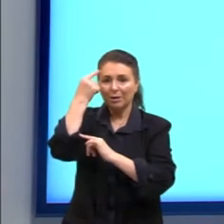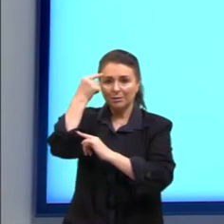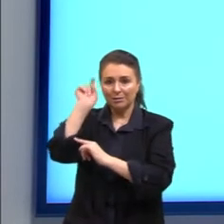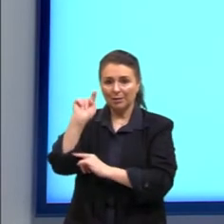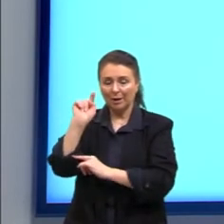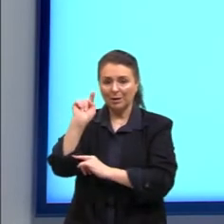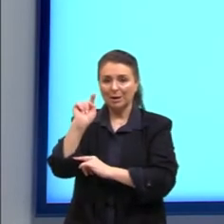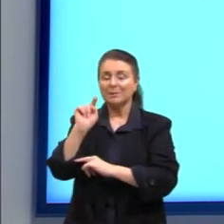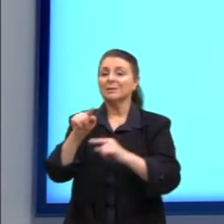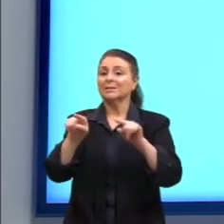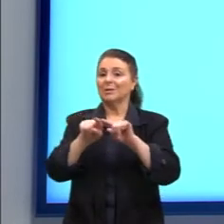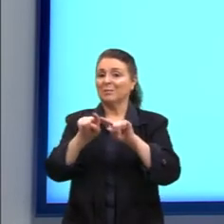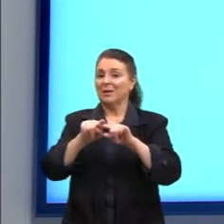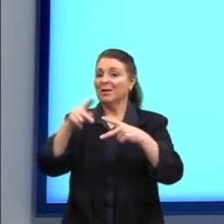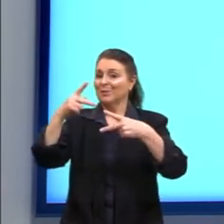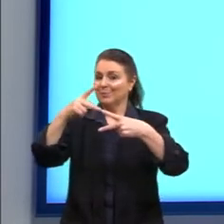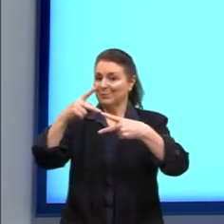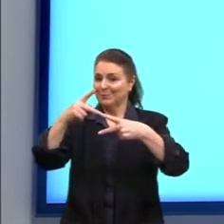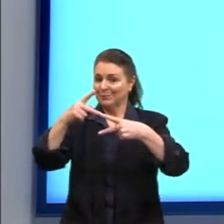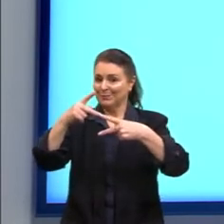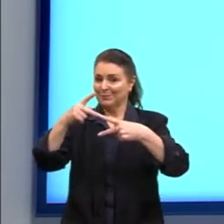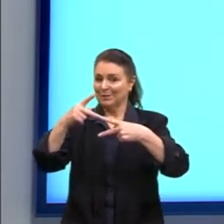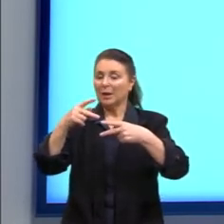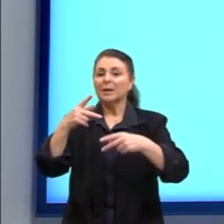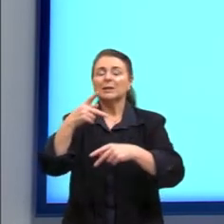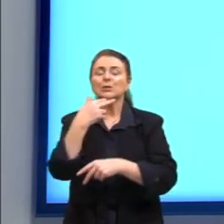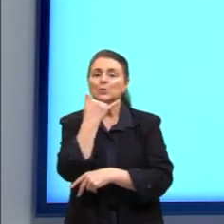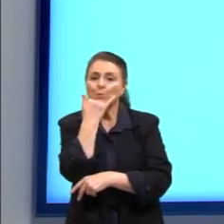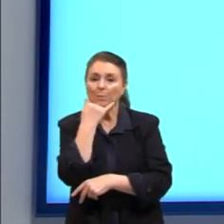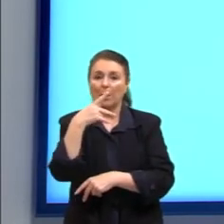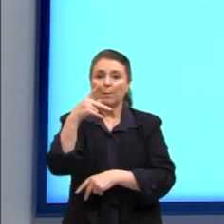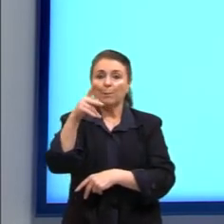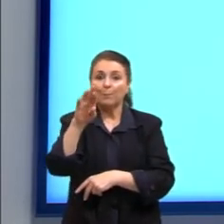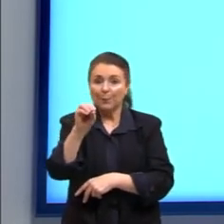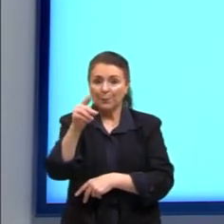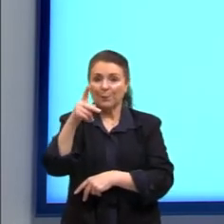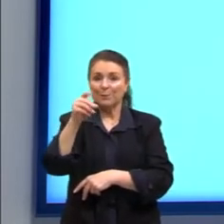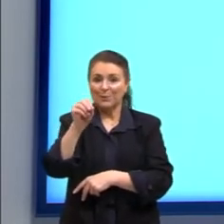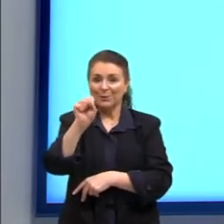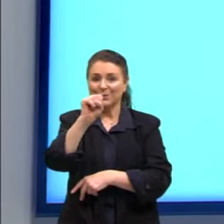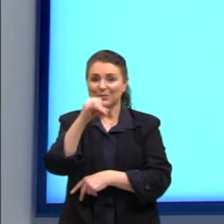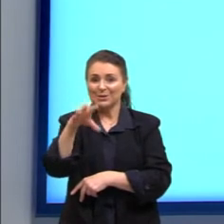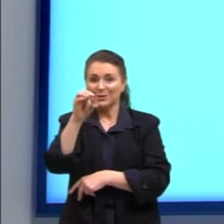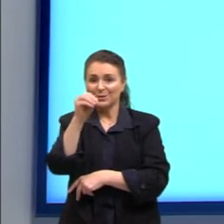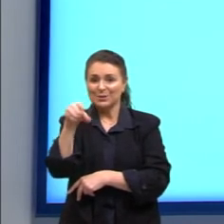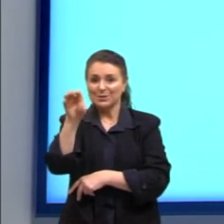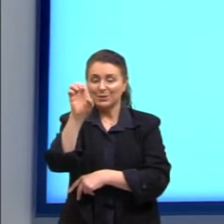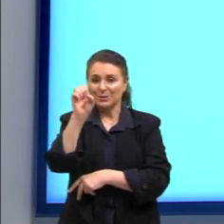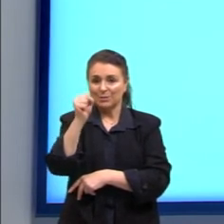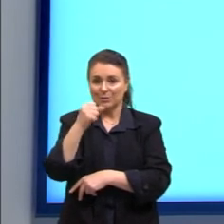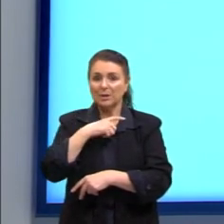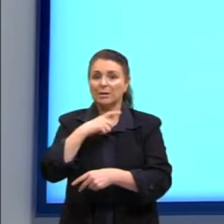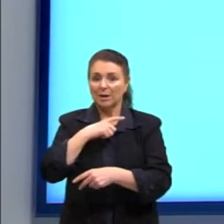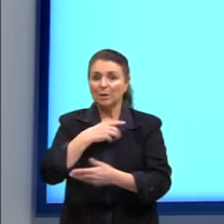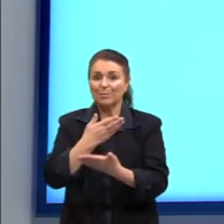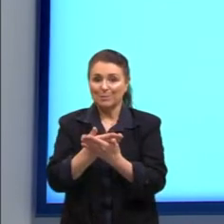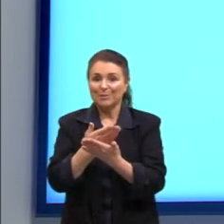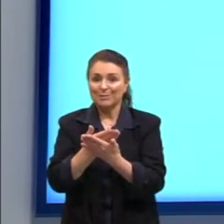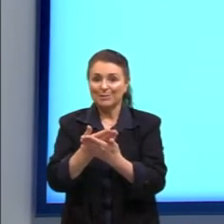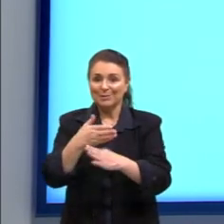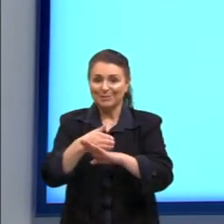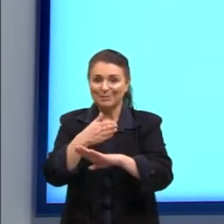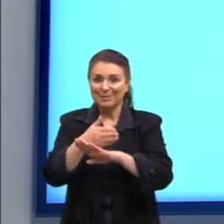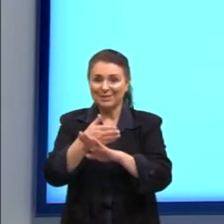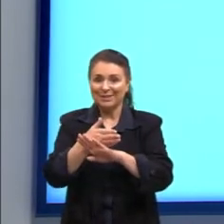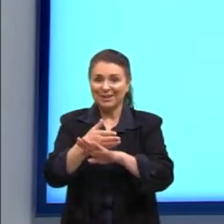as proposições? E sobre proposições, tem uma participação minha numa aula da prof de matemática. Se eu não estou enganada,